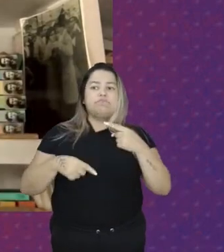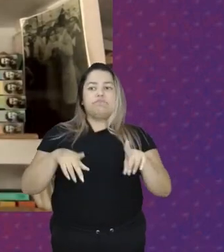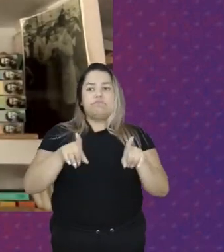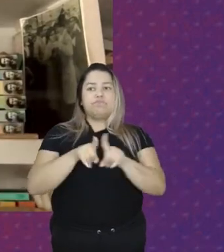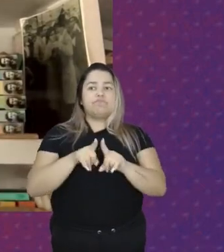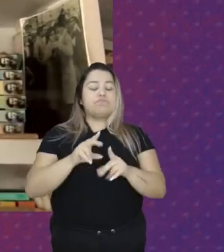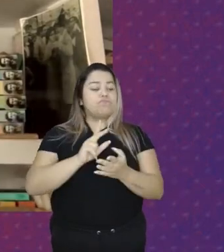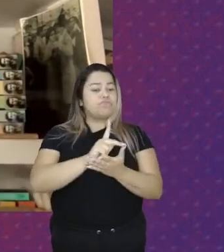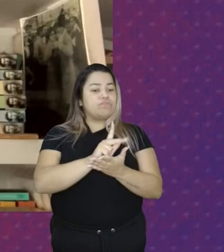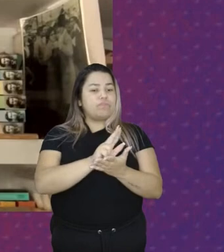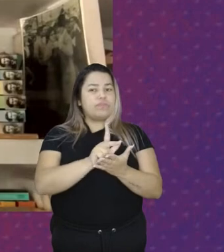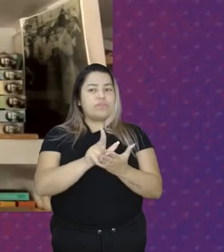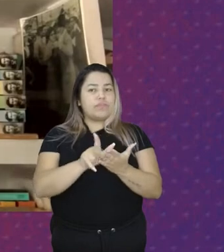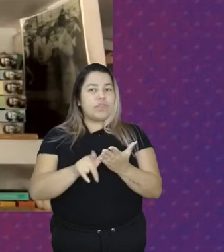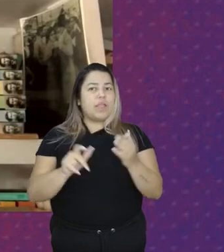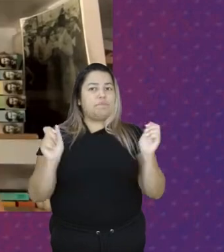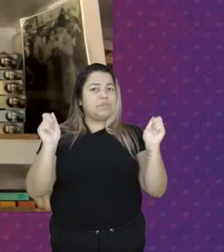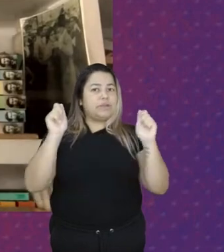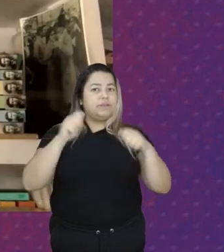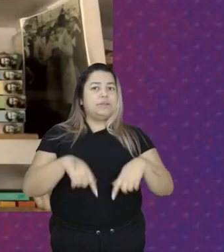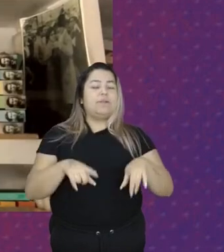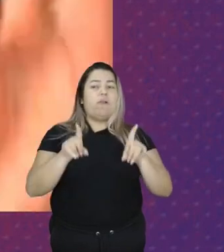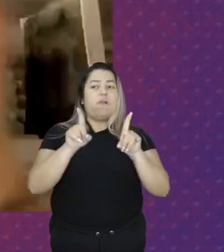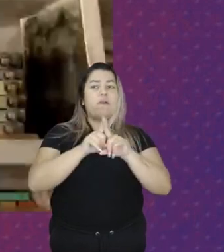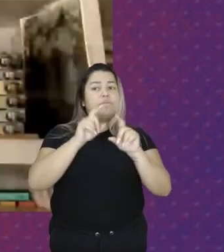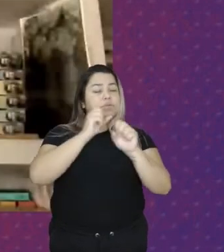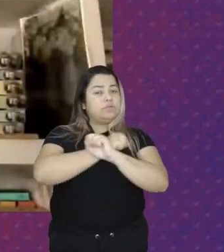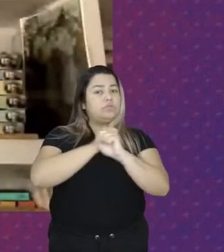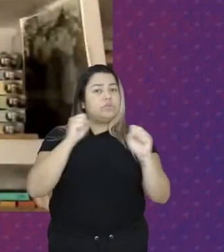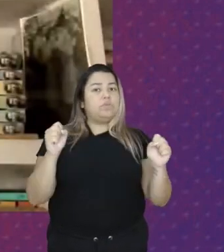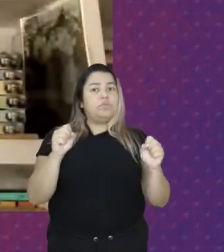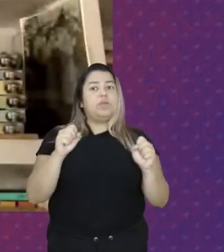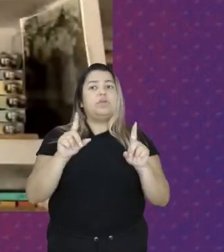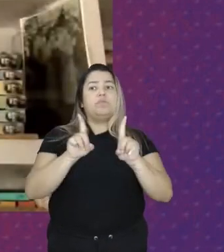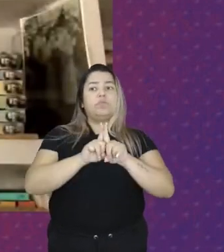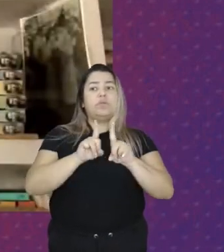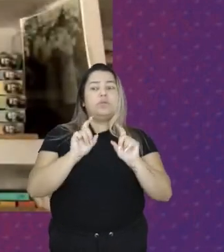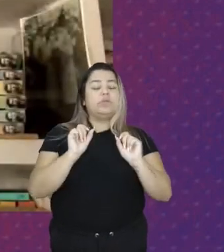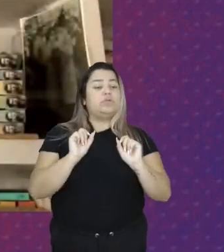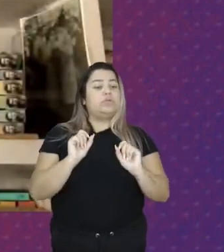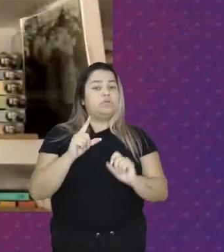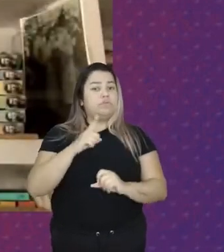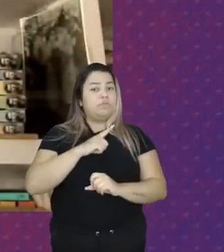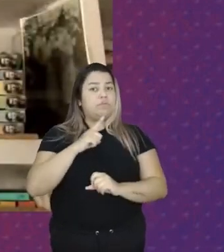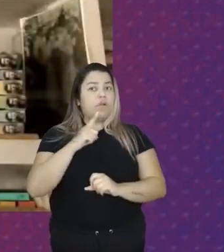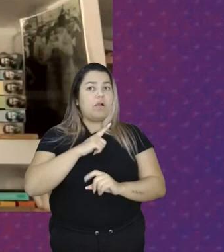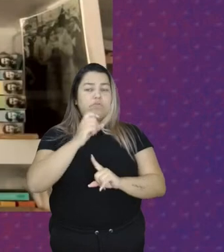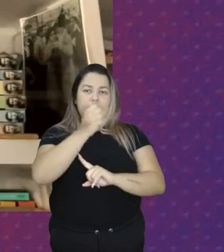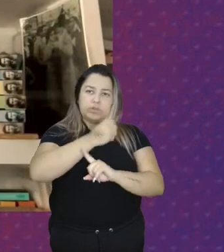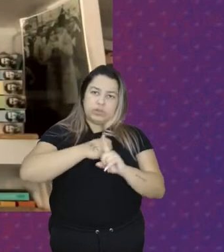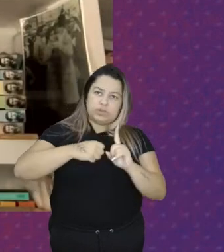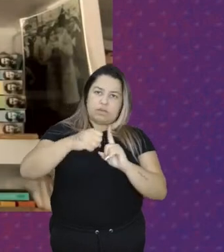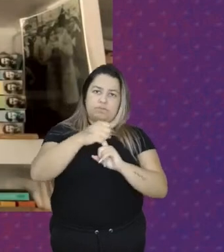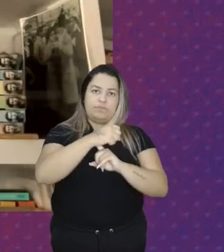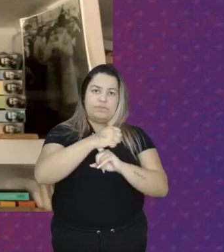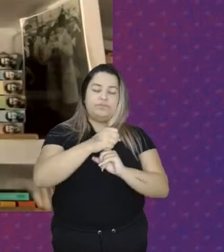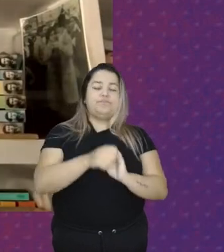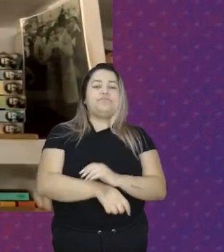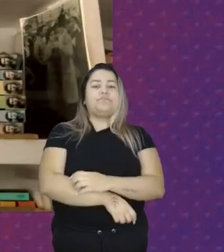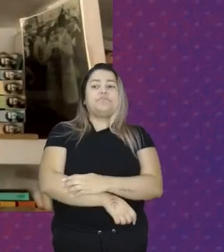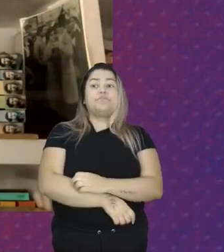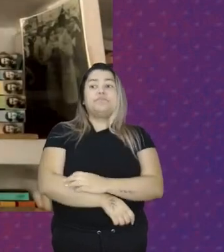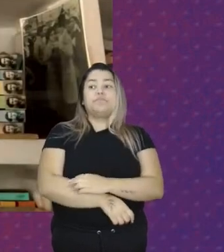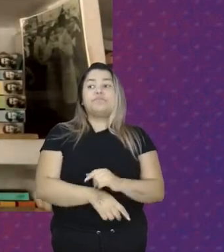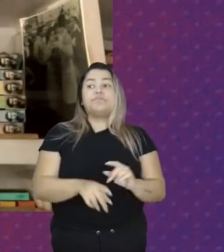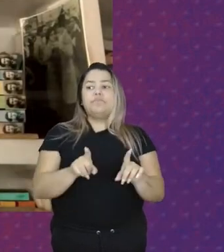com a diversidade das necessidades e possibilidades e pluralidades existentes na sociedade. Então,